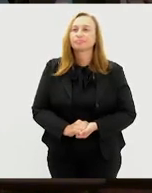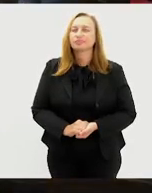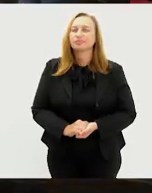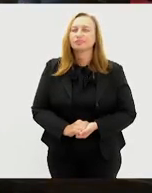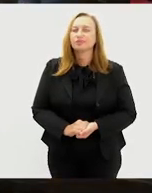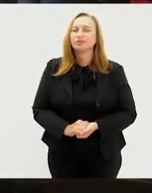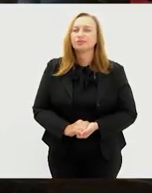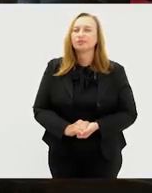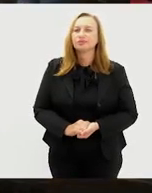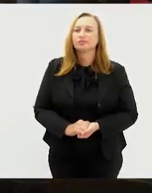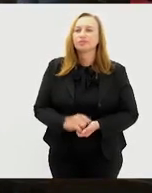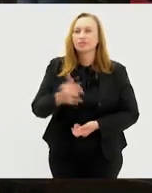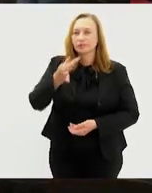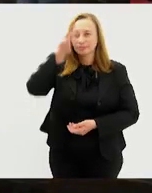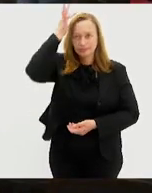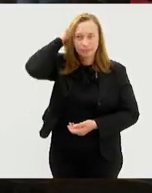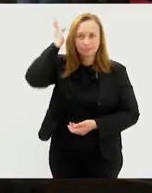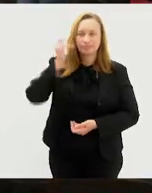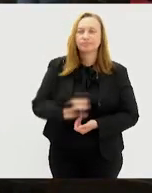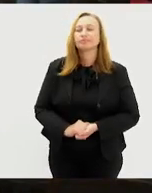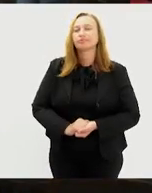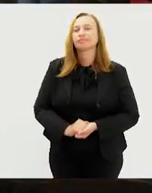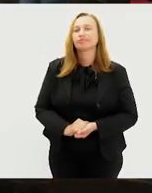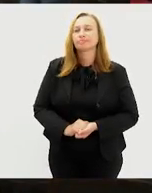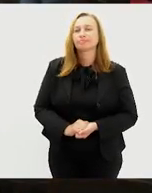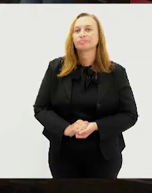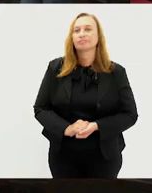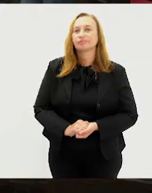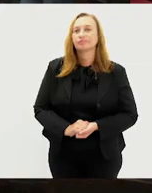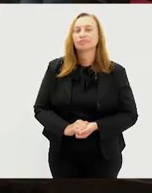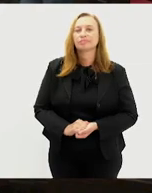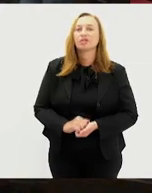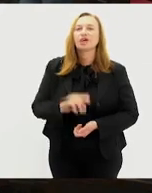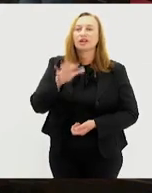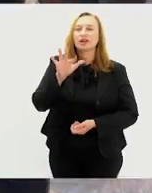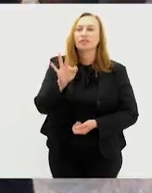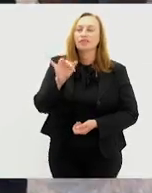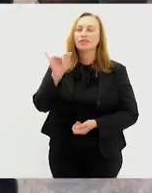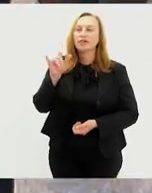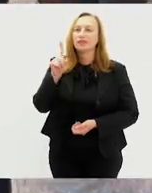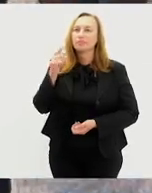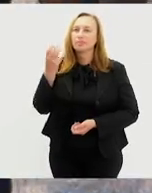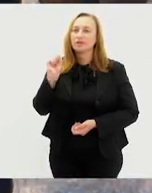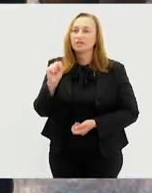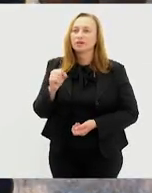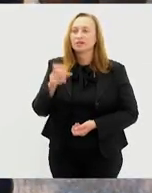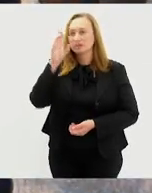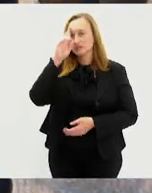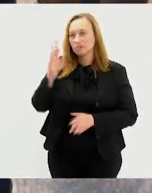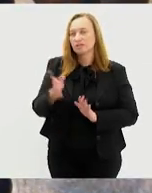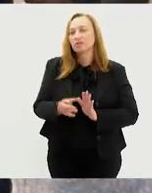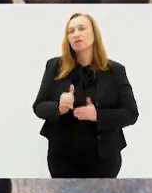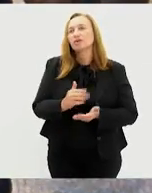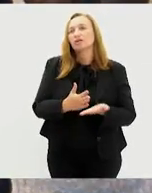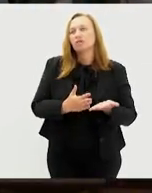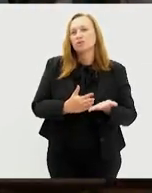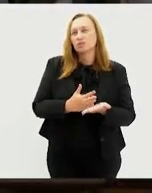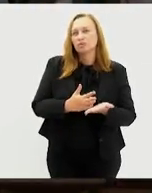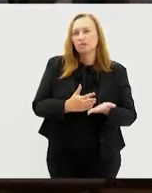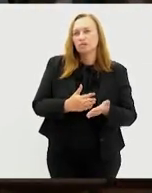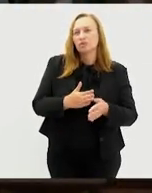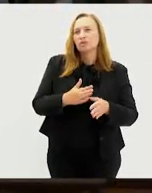Deputado pachec FIP R Presidente pela constitucionalidade com